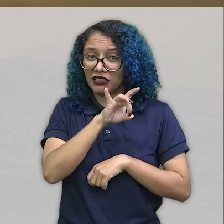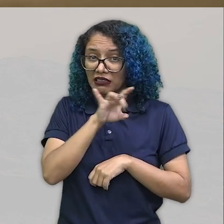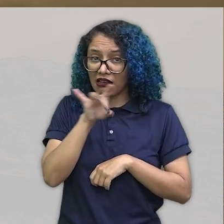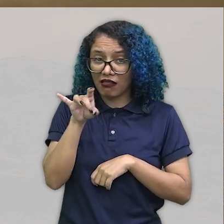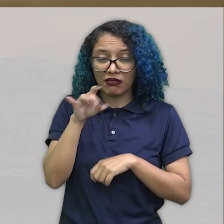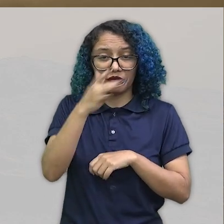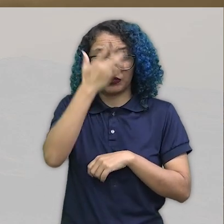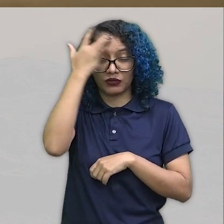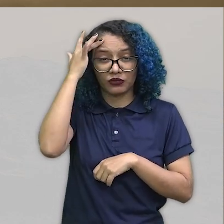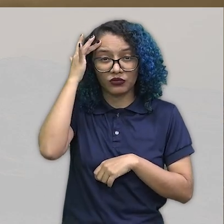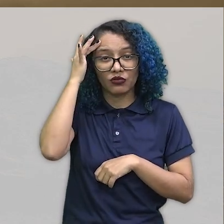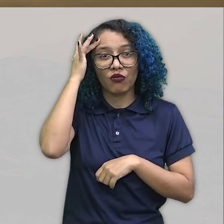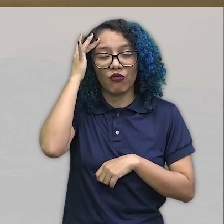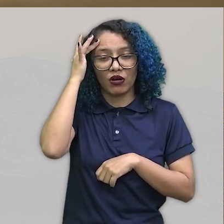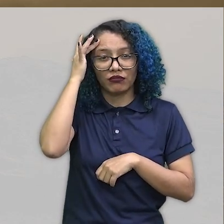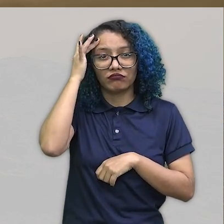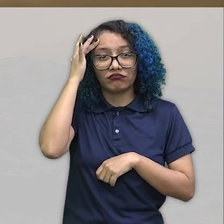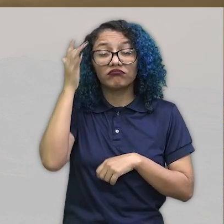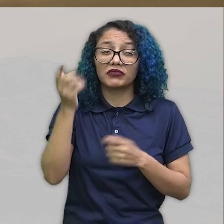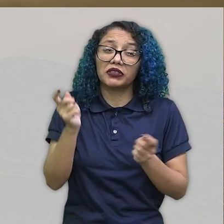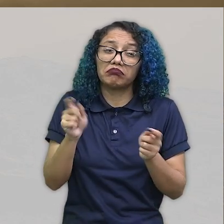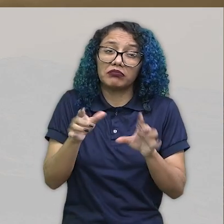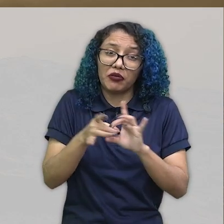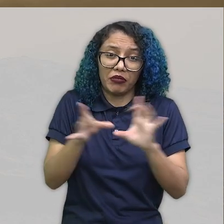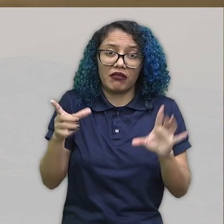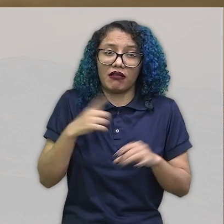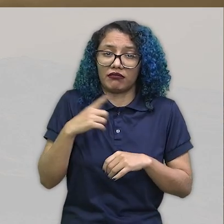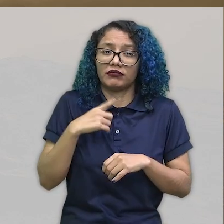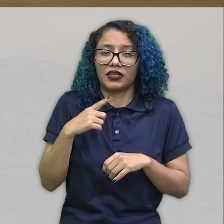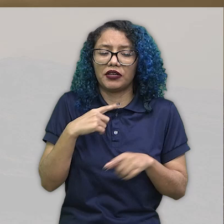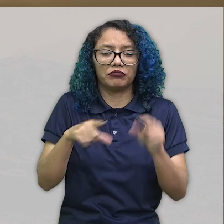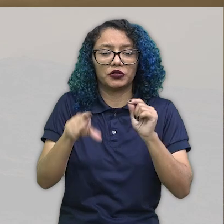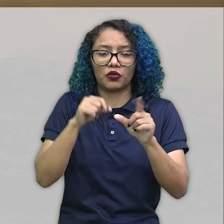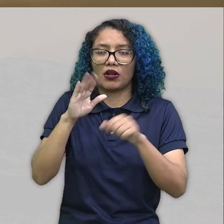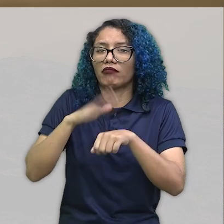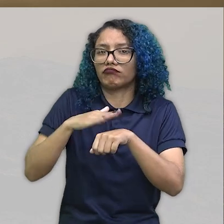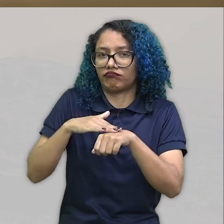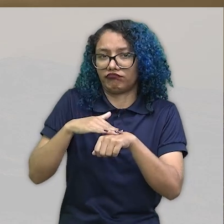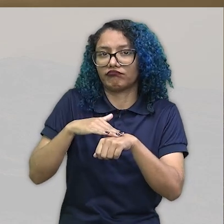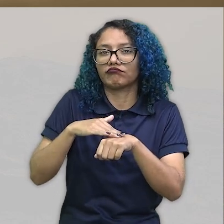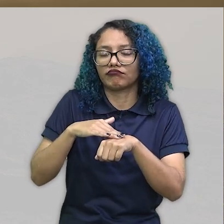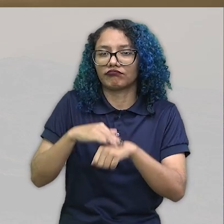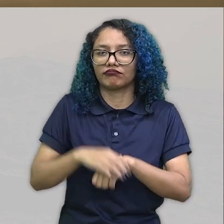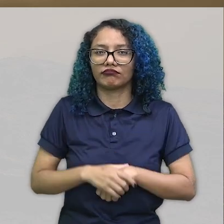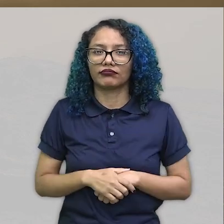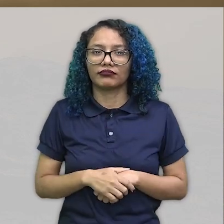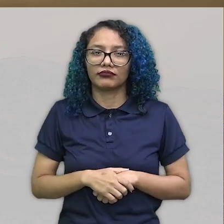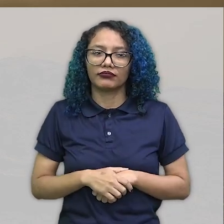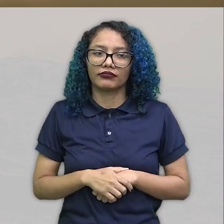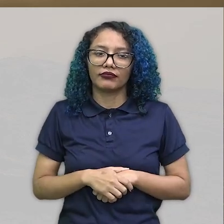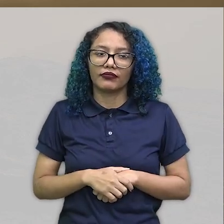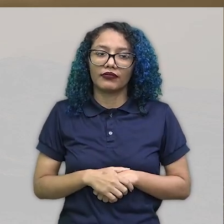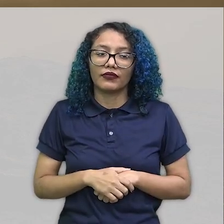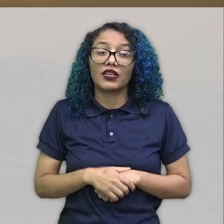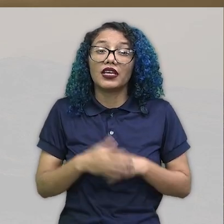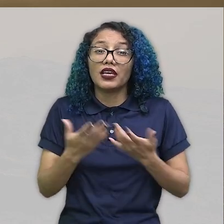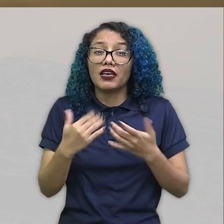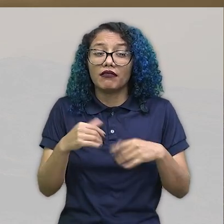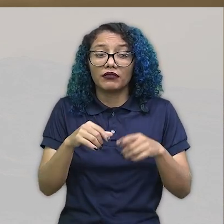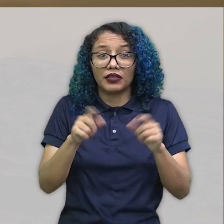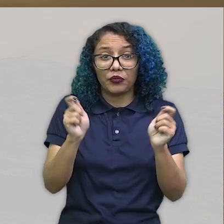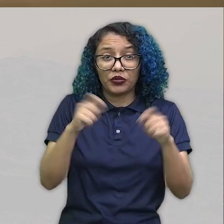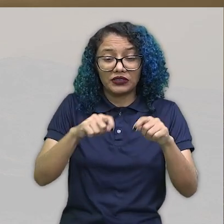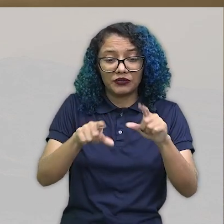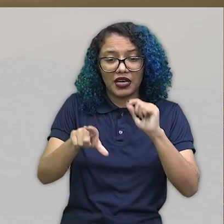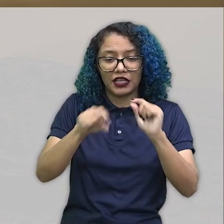projeto de existência. E eu tenho liberdade para fazer essas escolhas. E a liberdade de escolhas ela é incondicional.